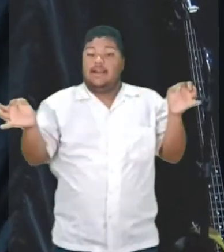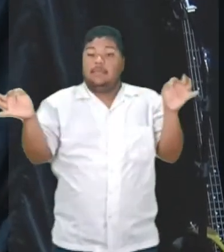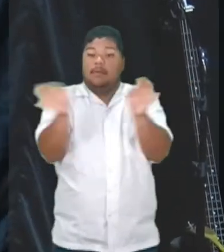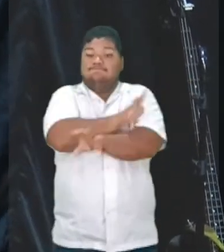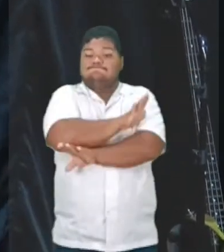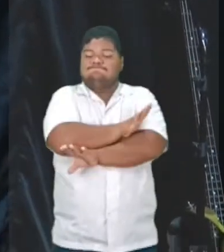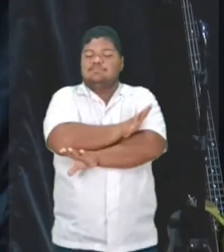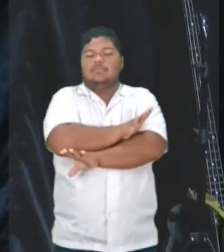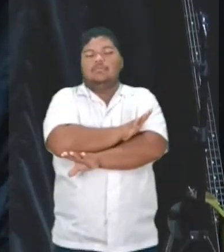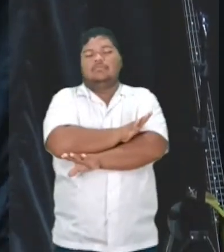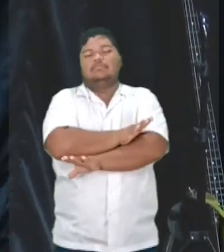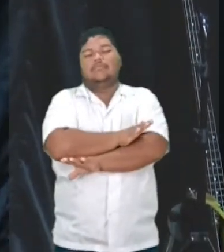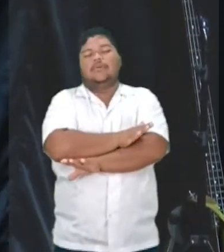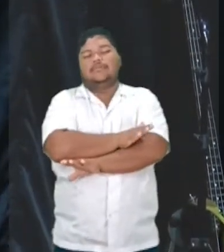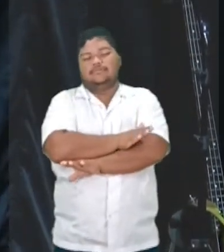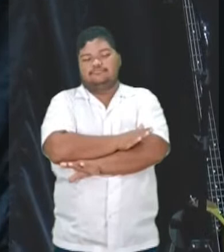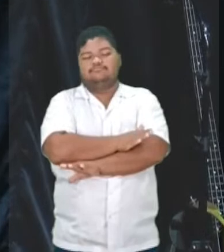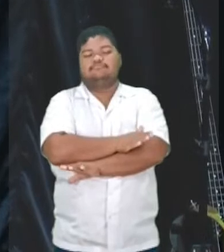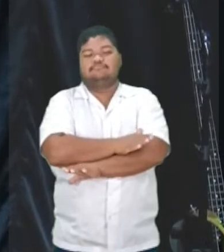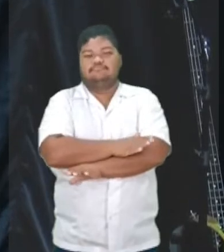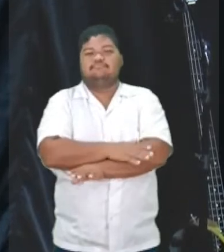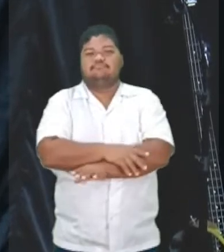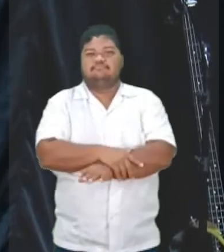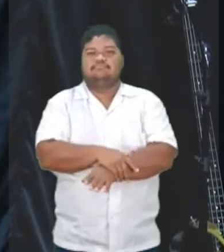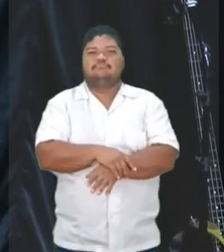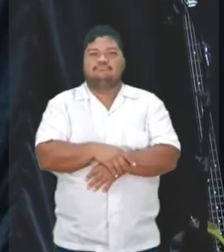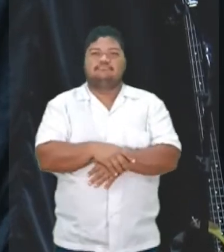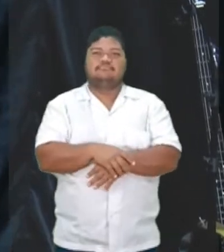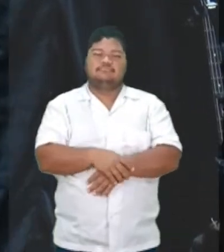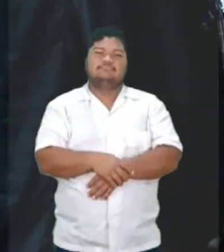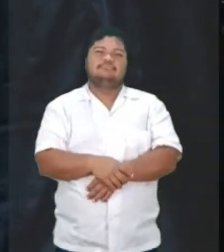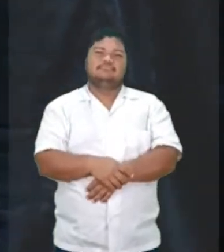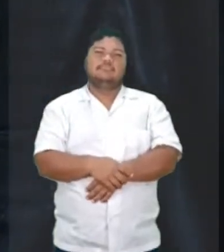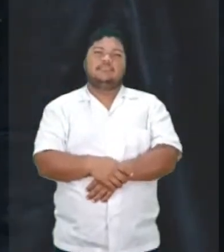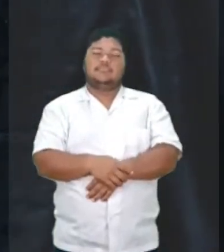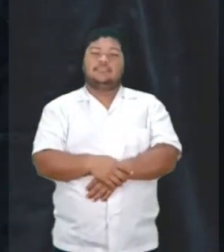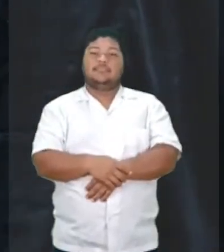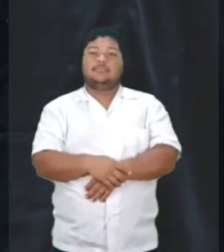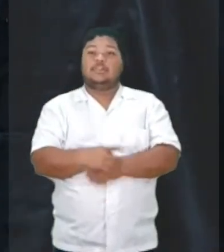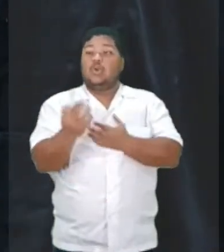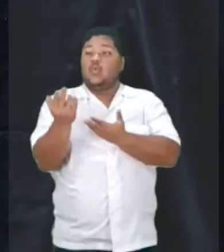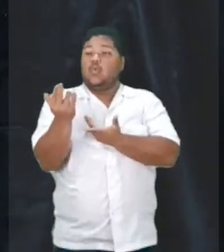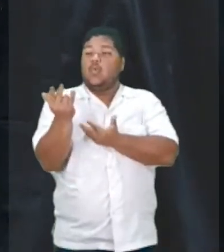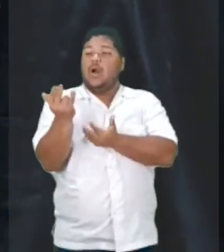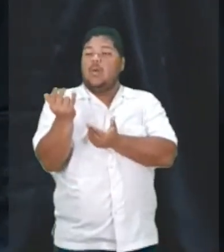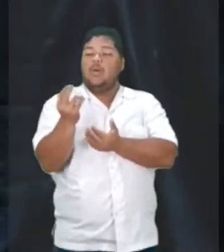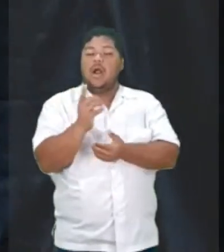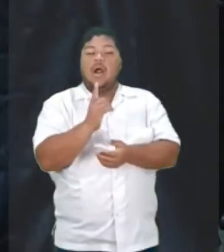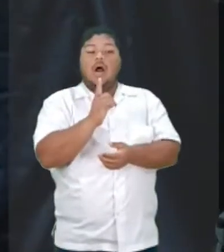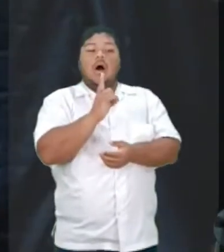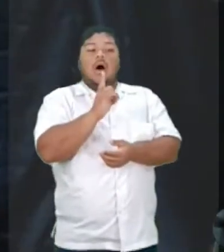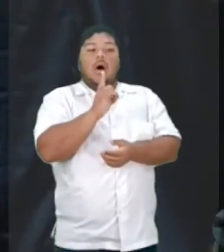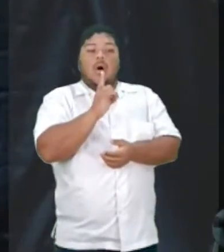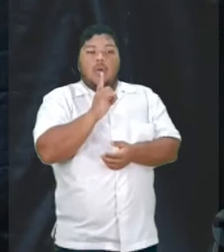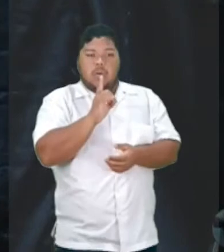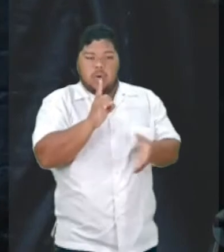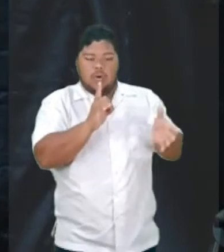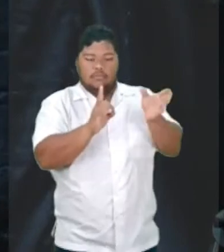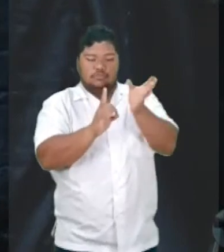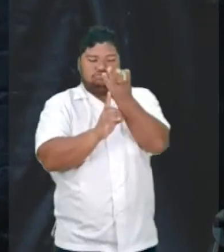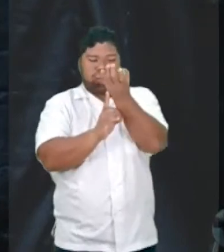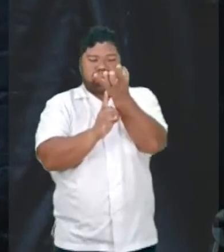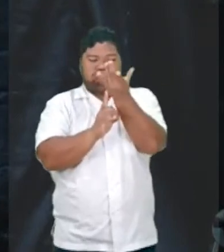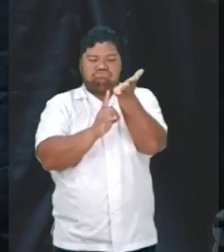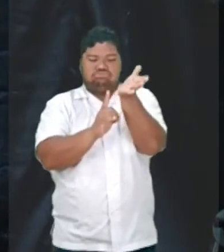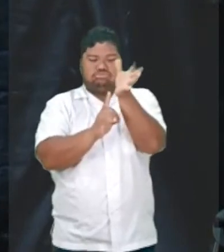apaga, como soprar que apaga uma vela. Tudo está nas mãos